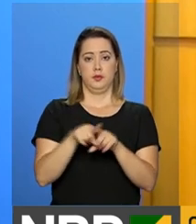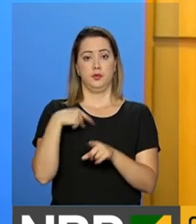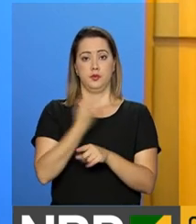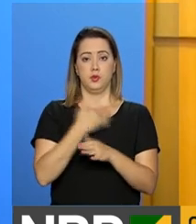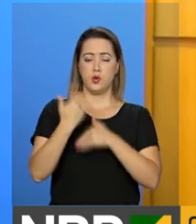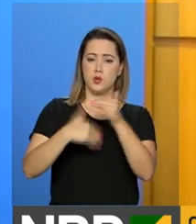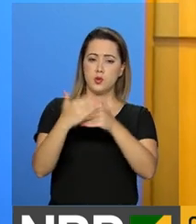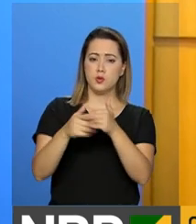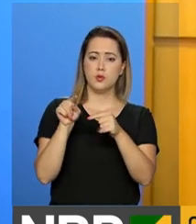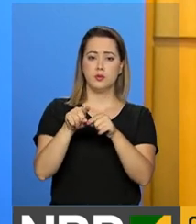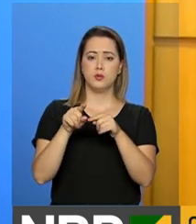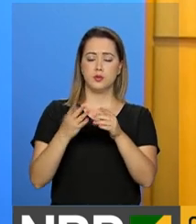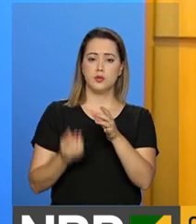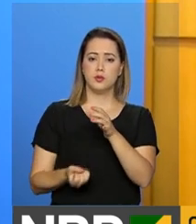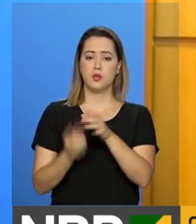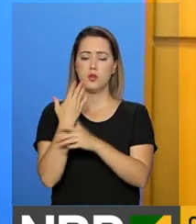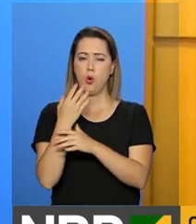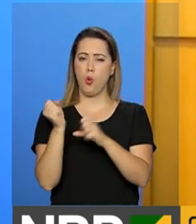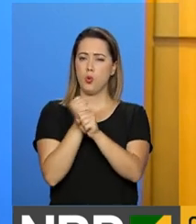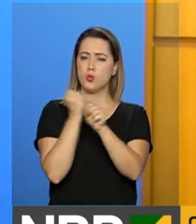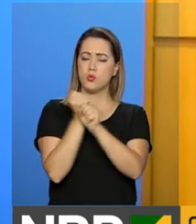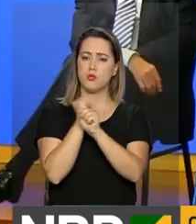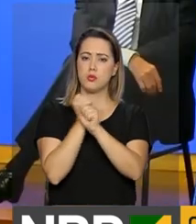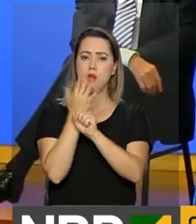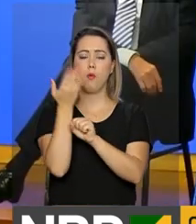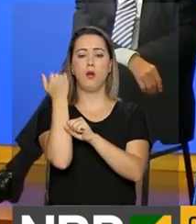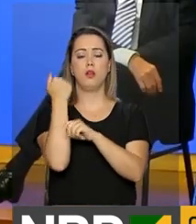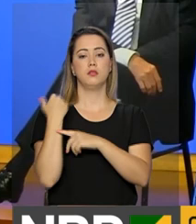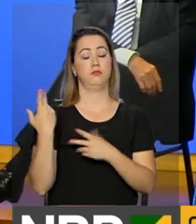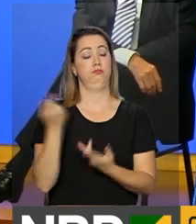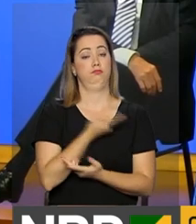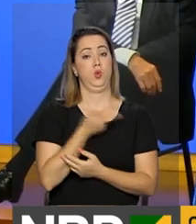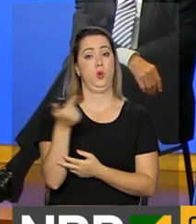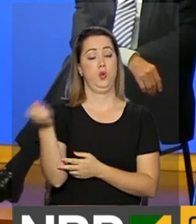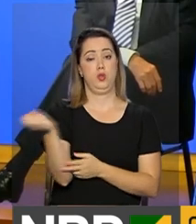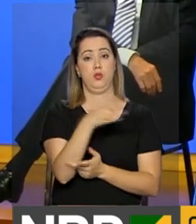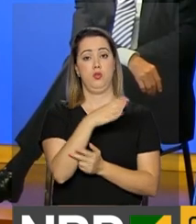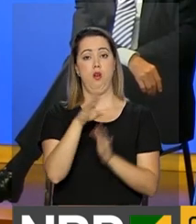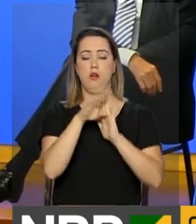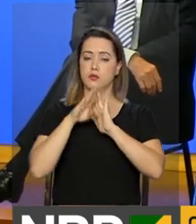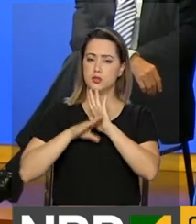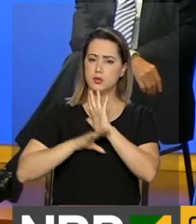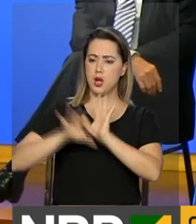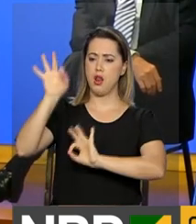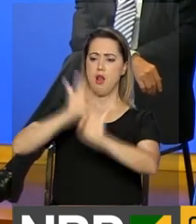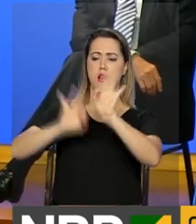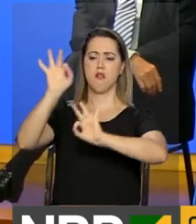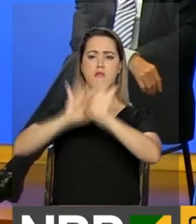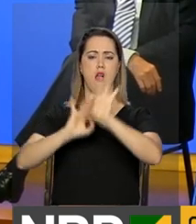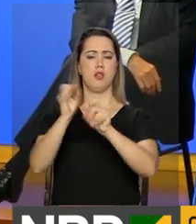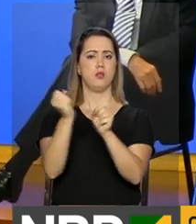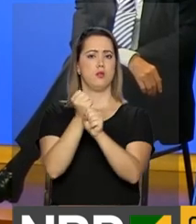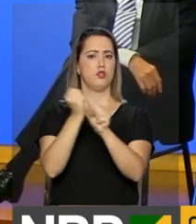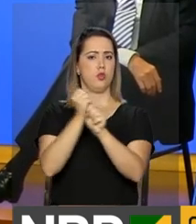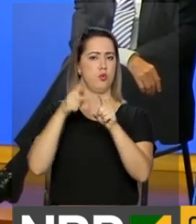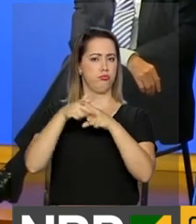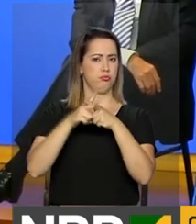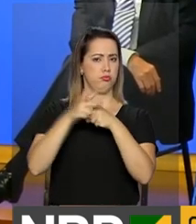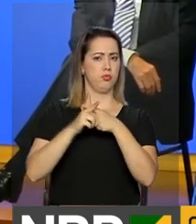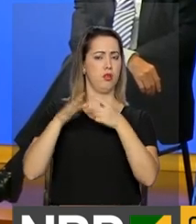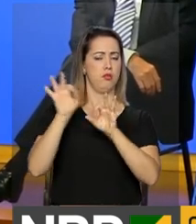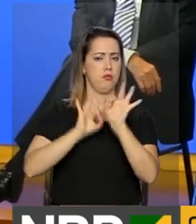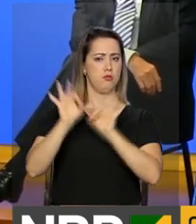a construção no passado, no ano passado, e agora novos planos de produção, de construção do Minha Casa Minha